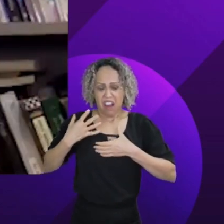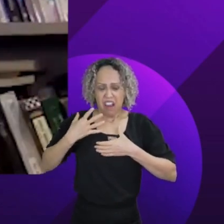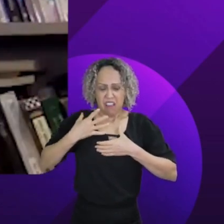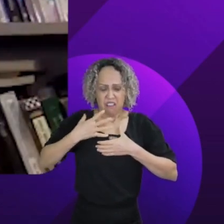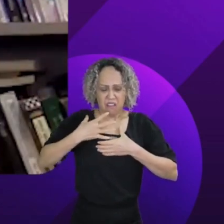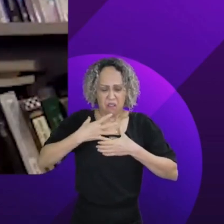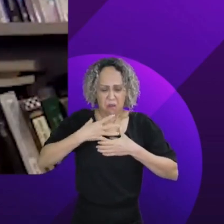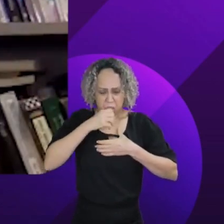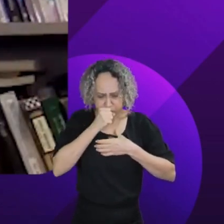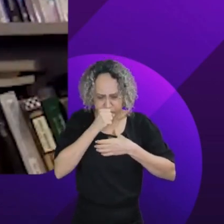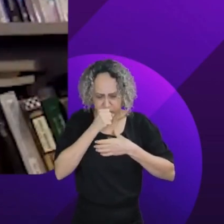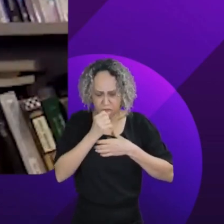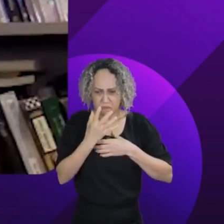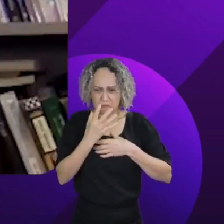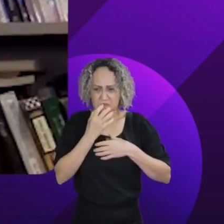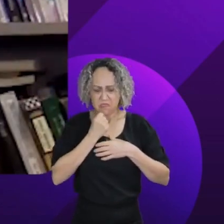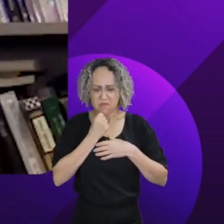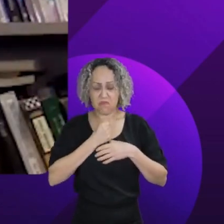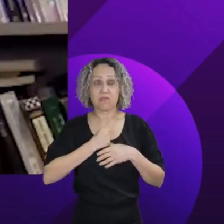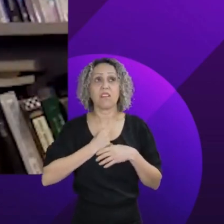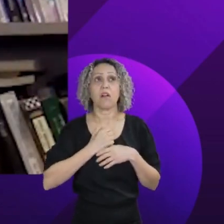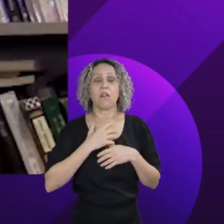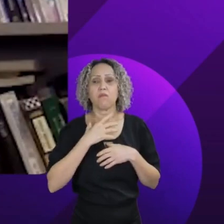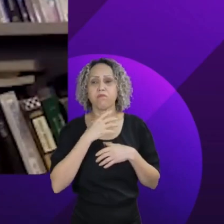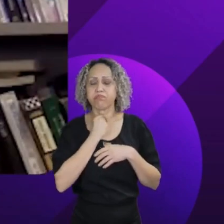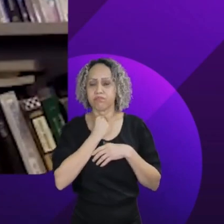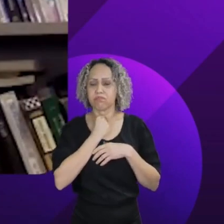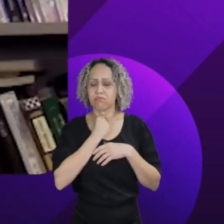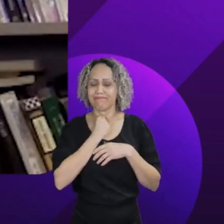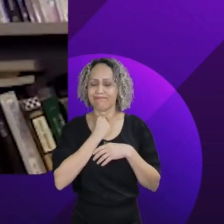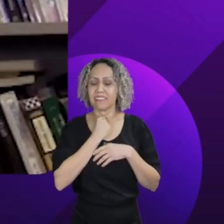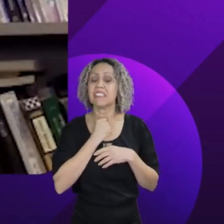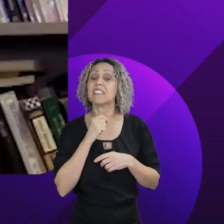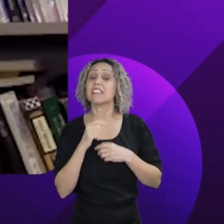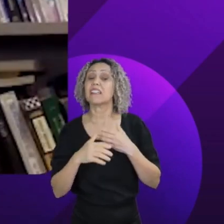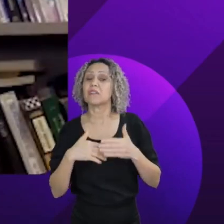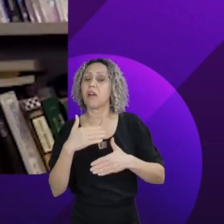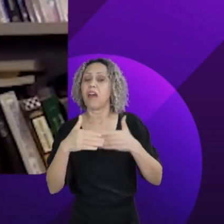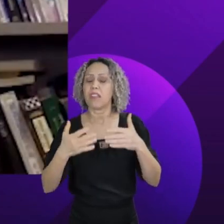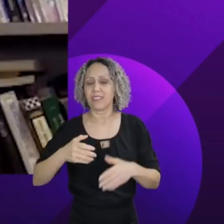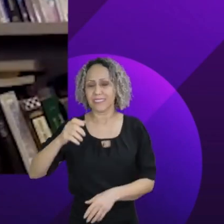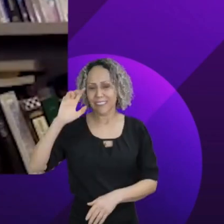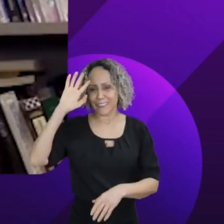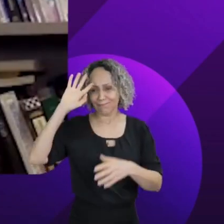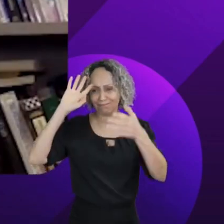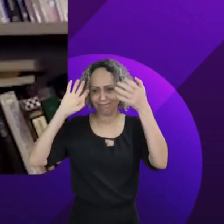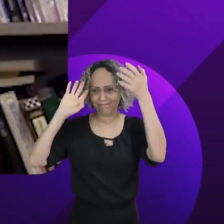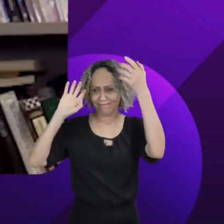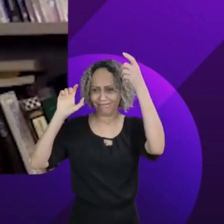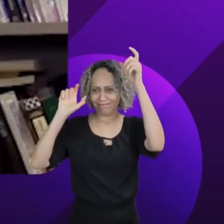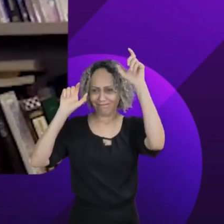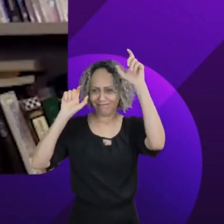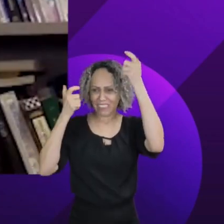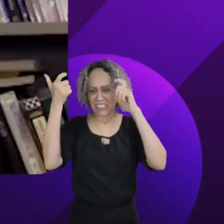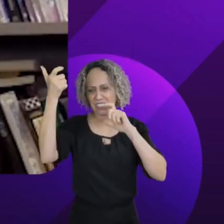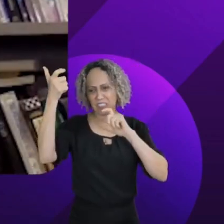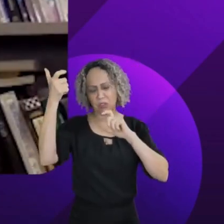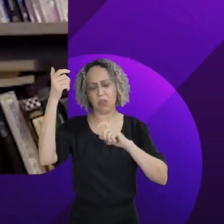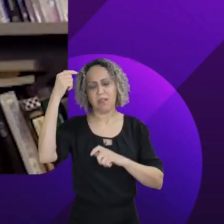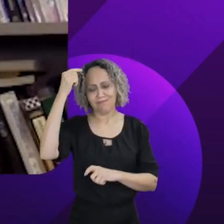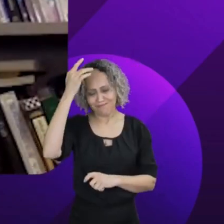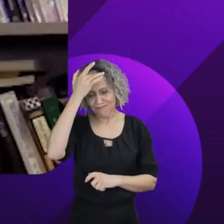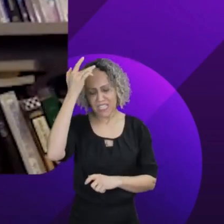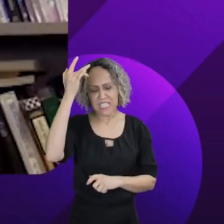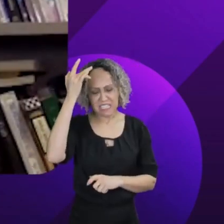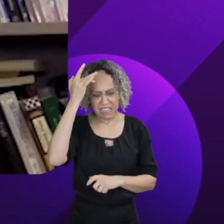transtorno mental, de sofrimento mental. Então, ela precisa ser trabalhada, né? E ela